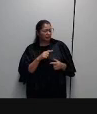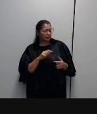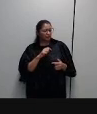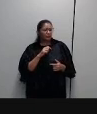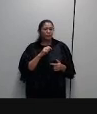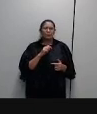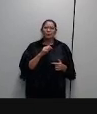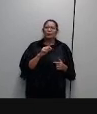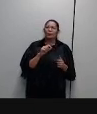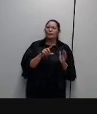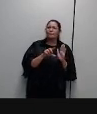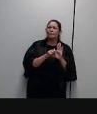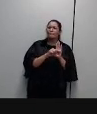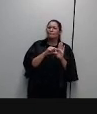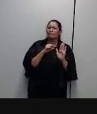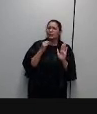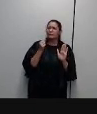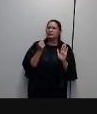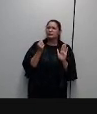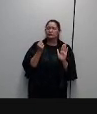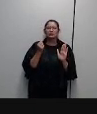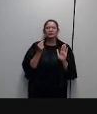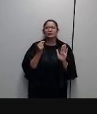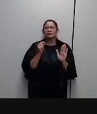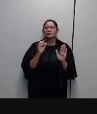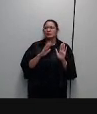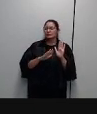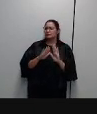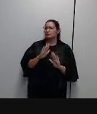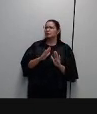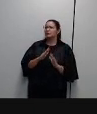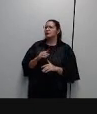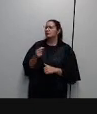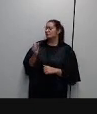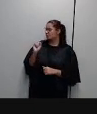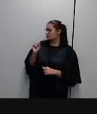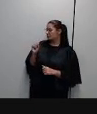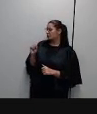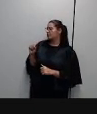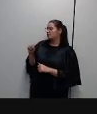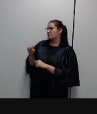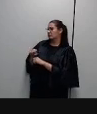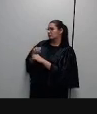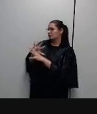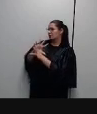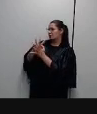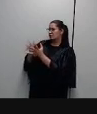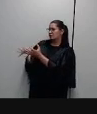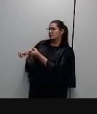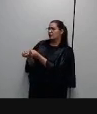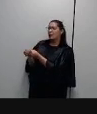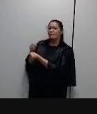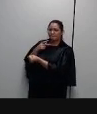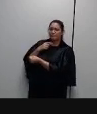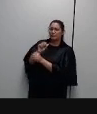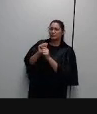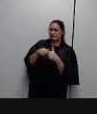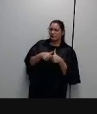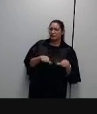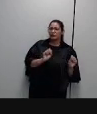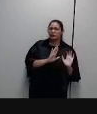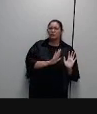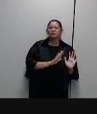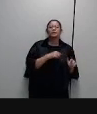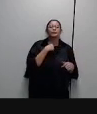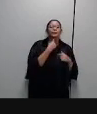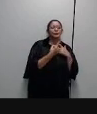voto do ministro Napoleão aberto aí eu tenho alterae é mas fica à vontade pode já falando de baixo